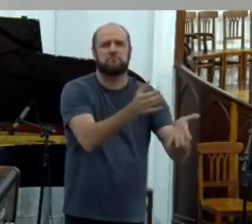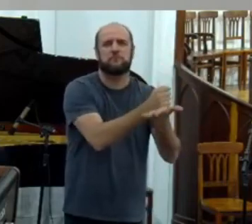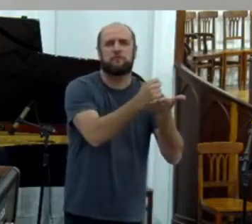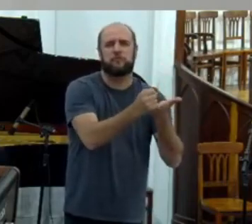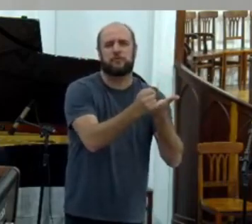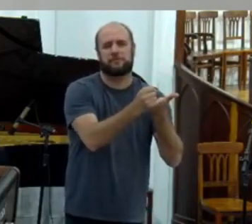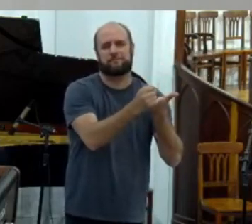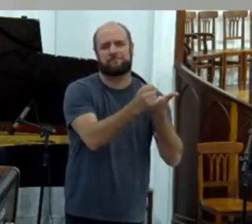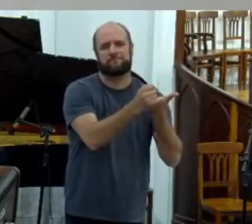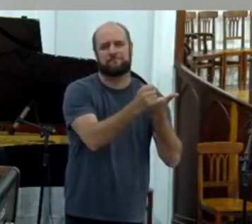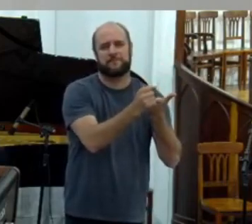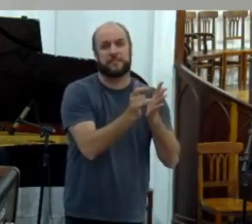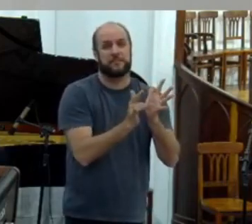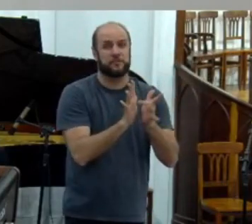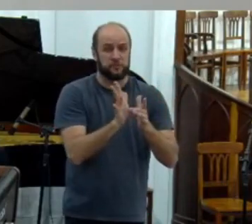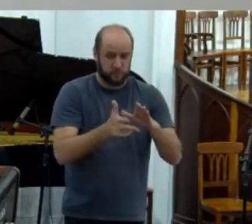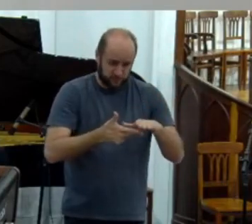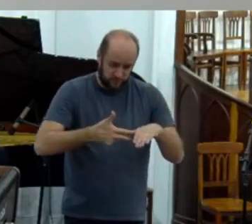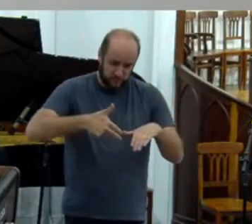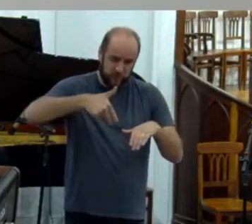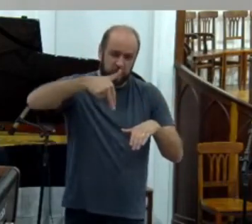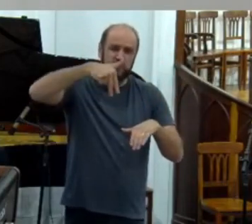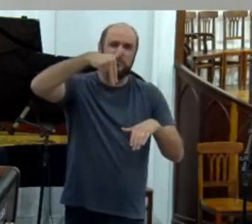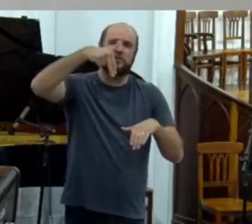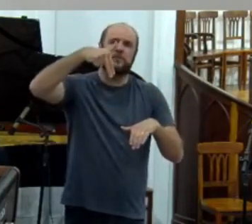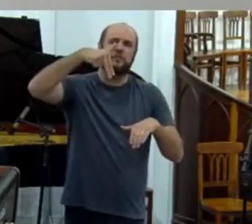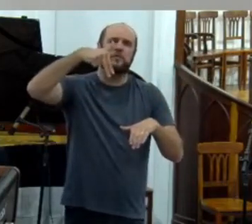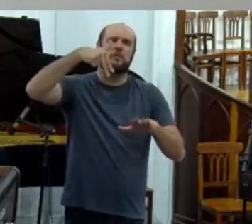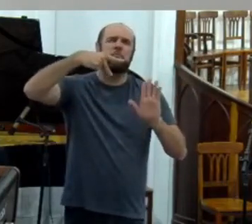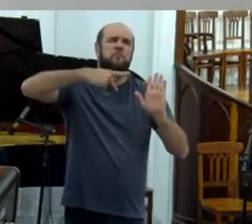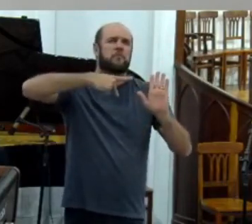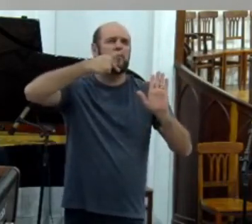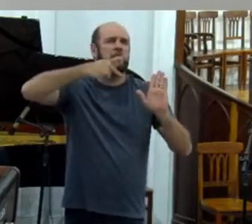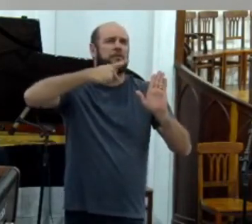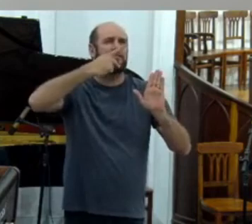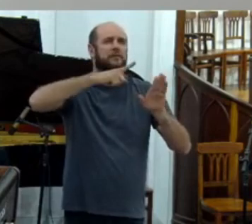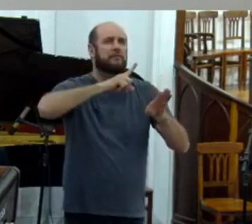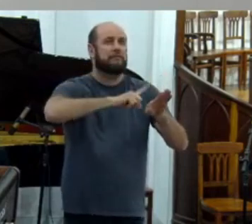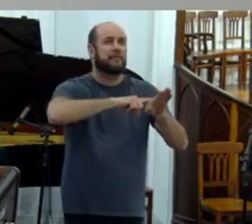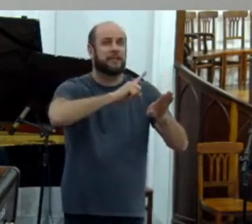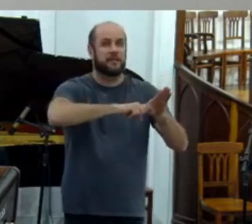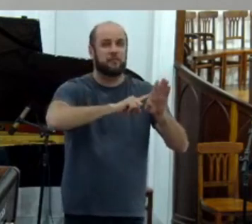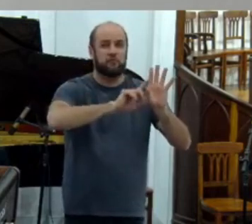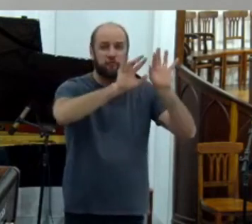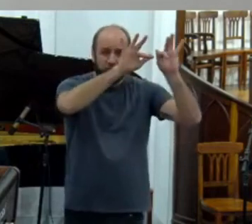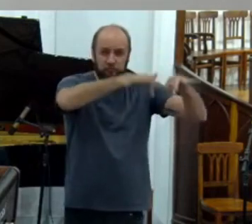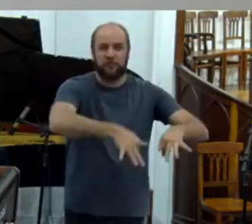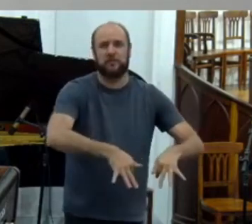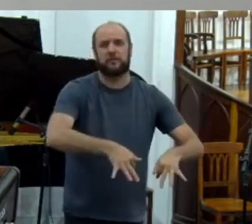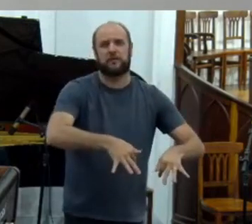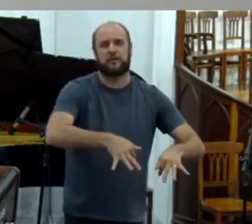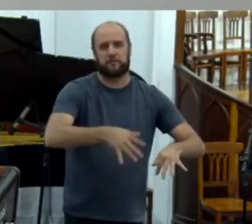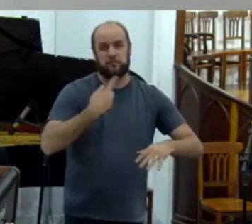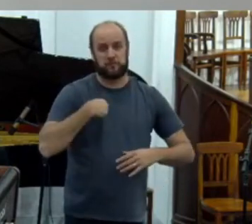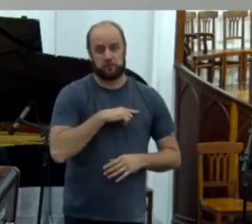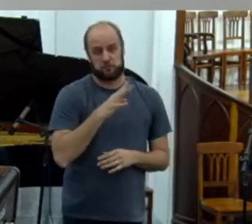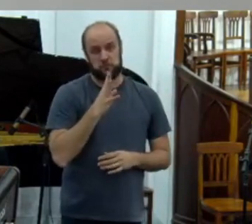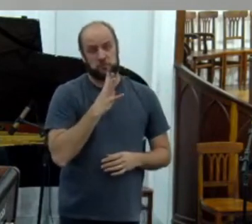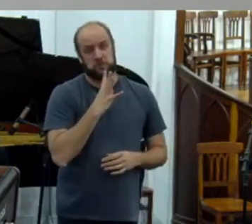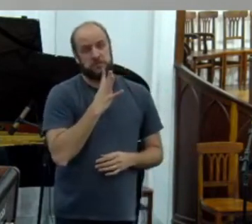para que ao ressuscitar ele prometesse um último dia, um último tempo, pelo menos da forma como nós